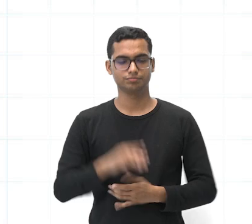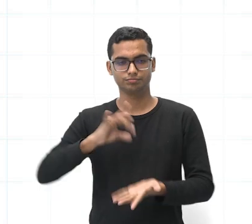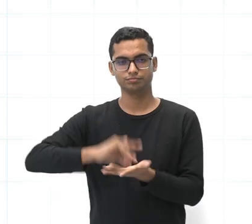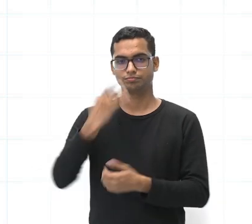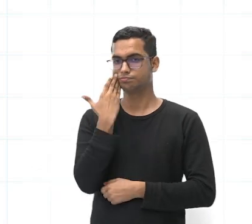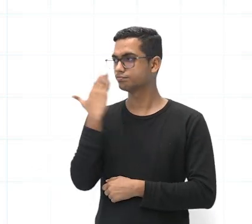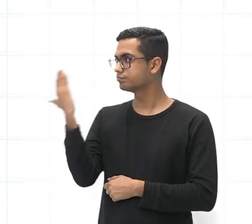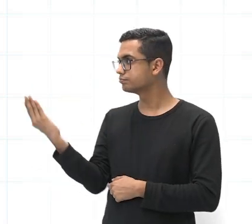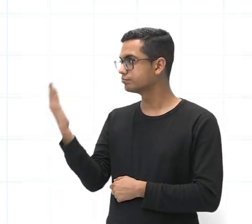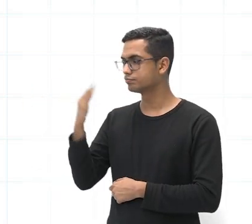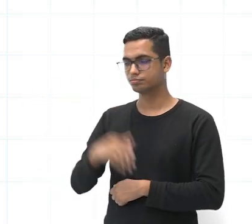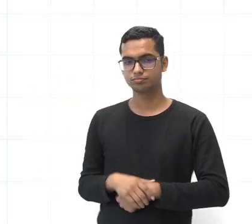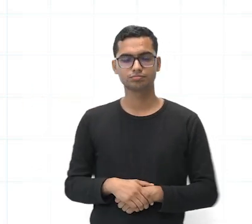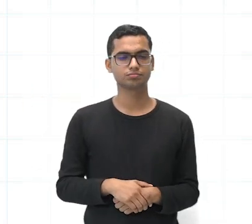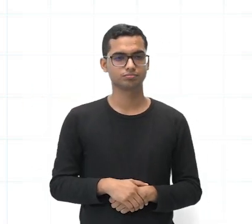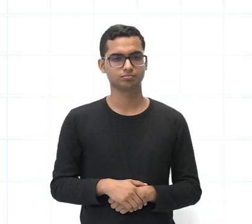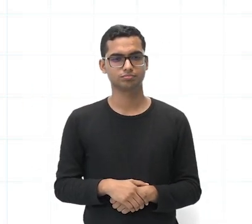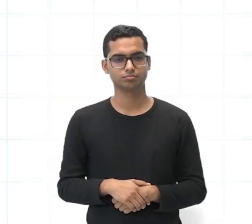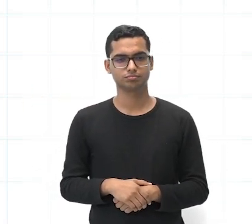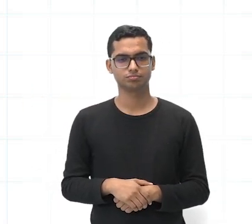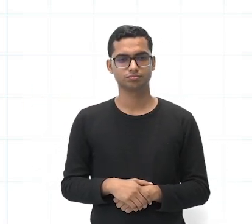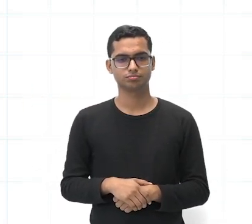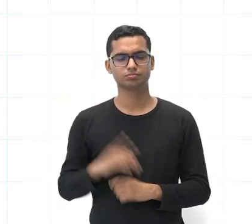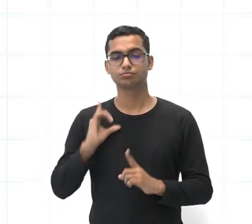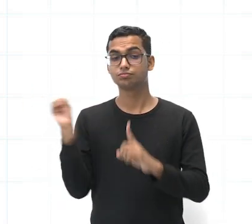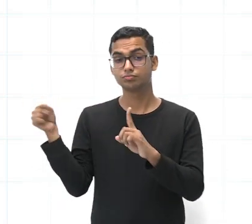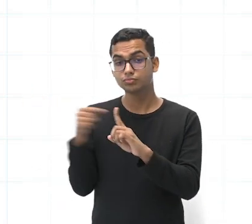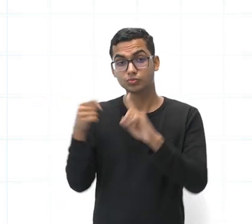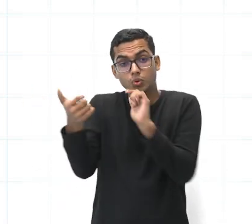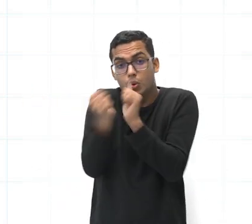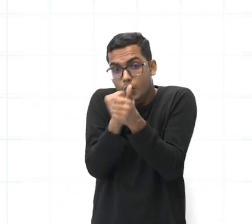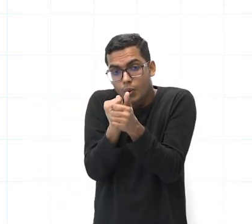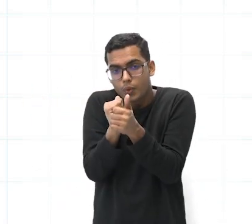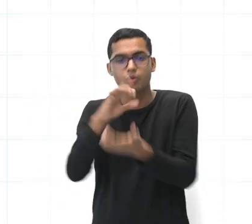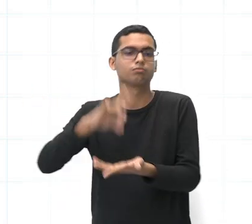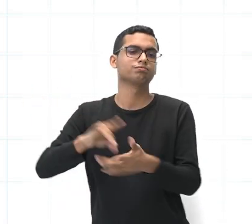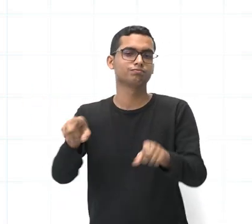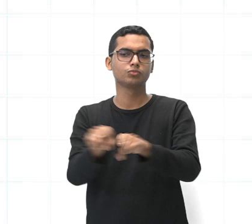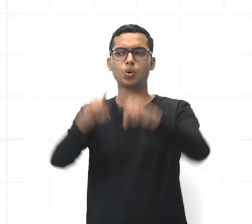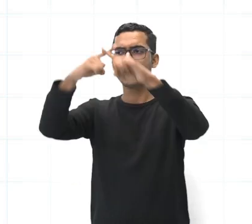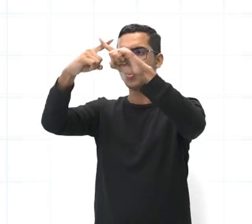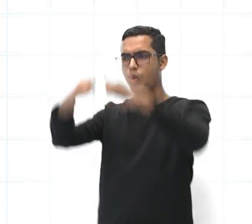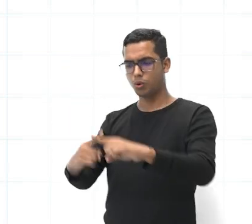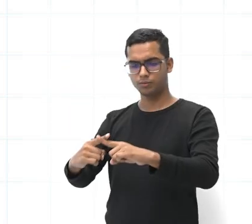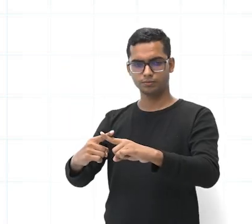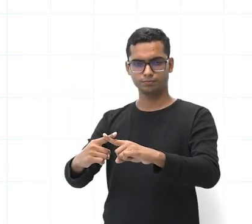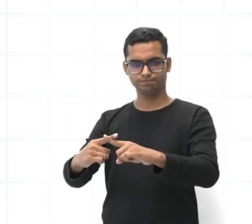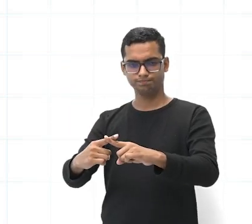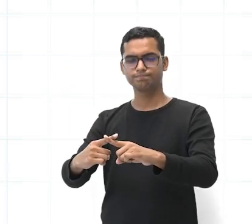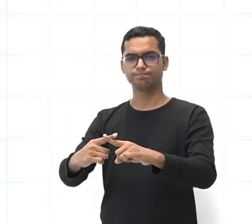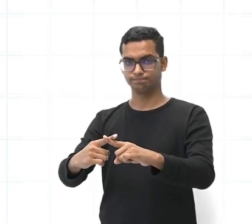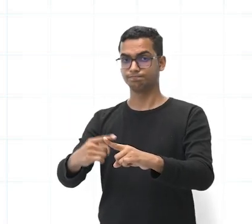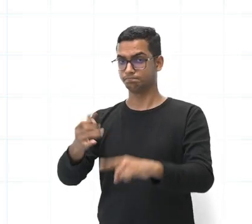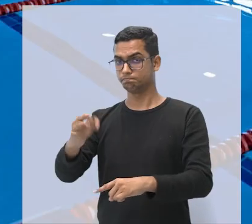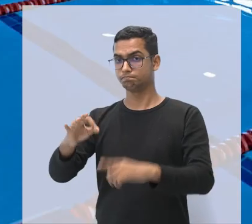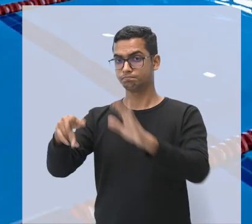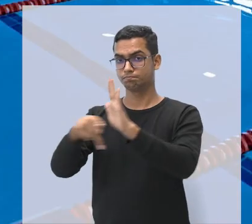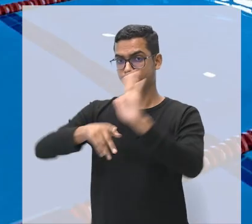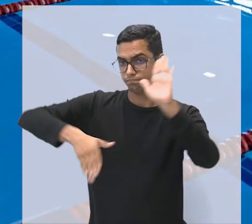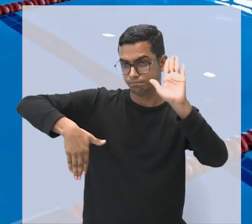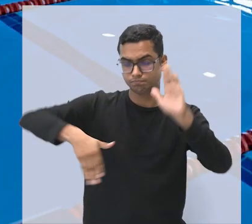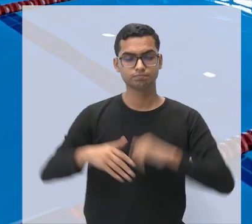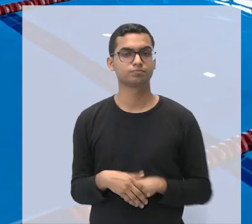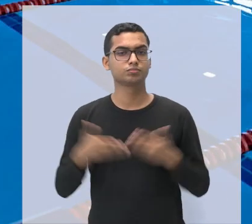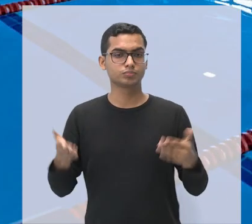fim, nós temos aí a finalidade de esporte, ou seja, de competição. Então, todas essas são